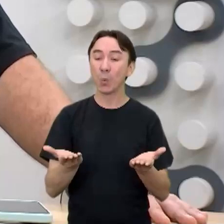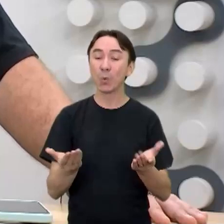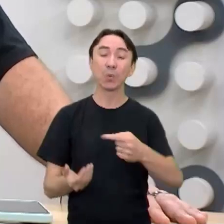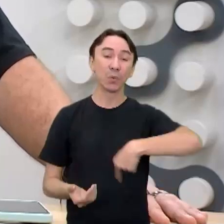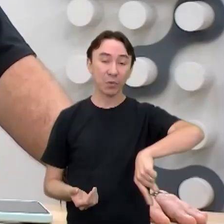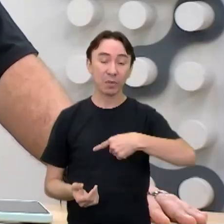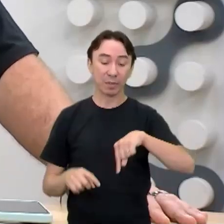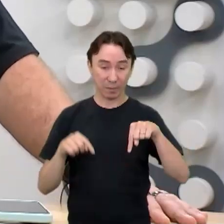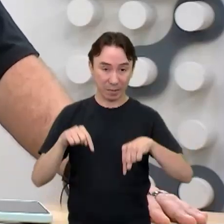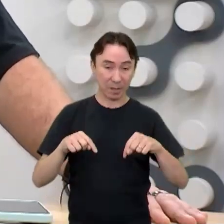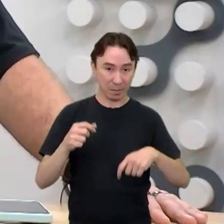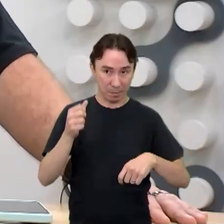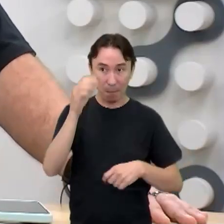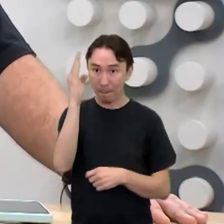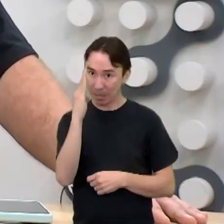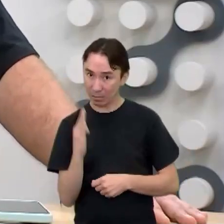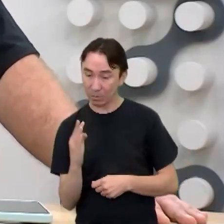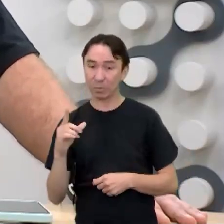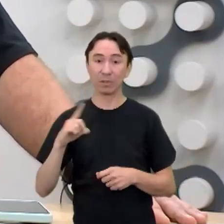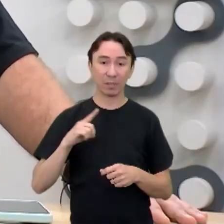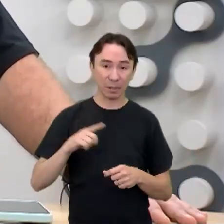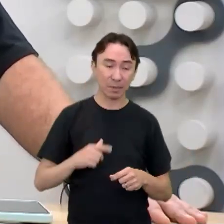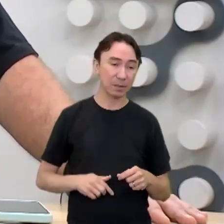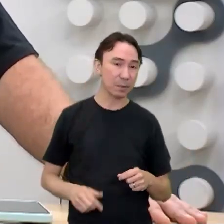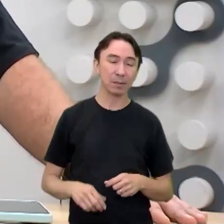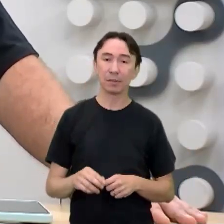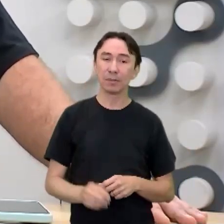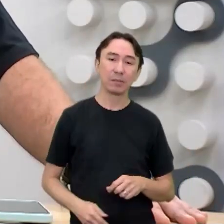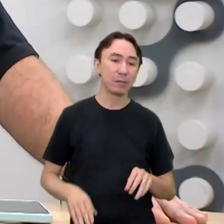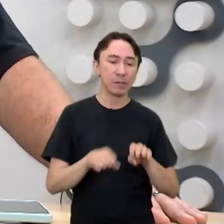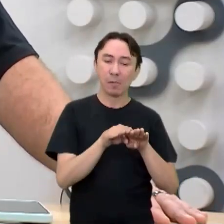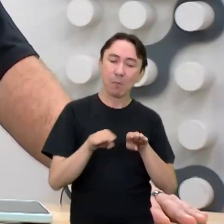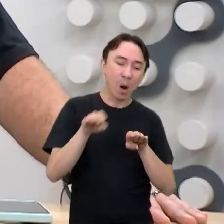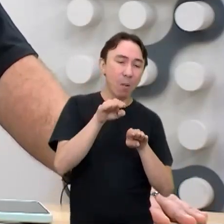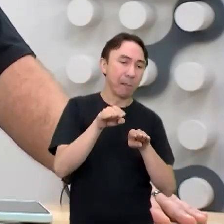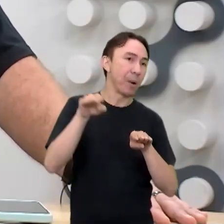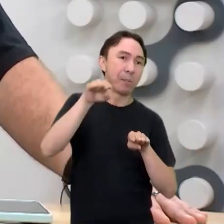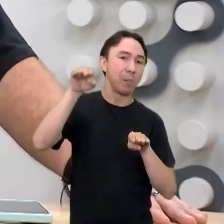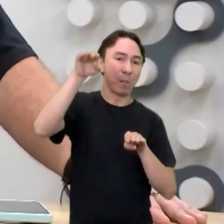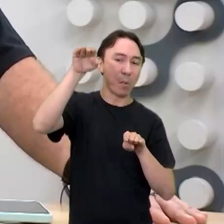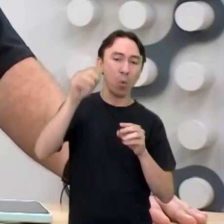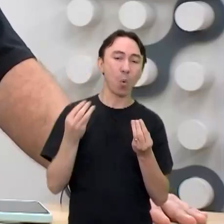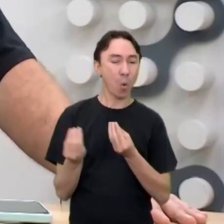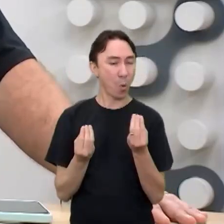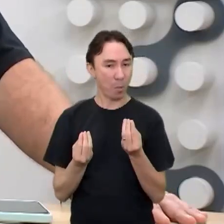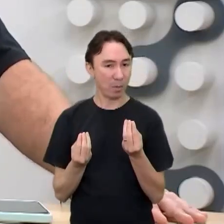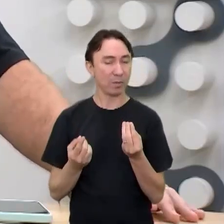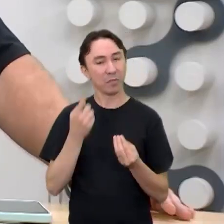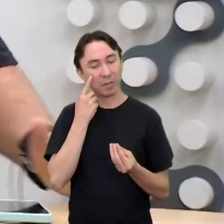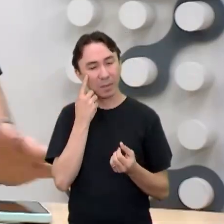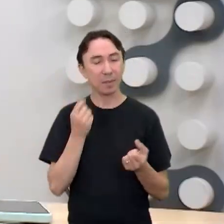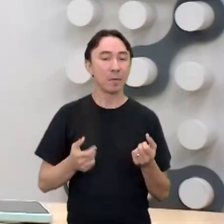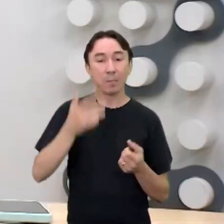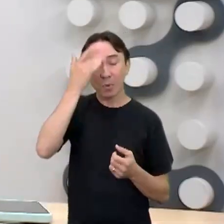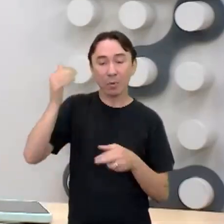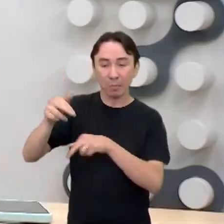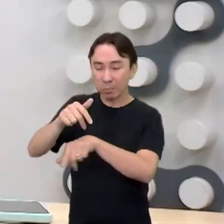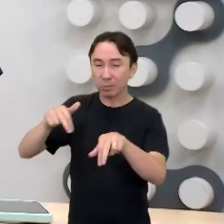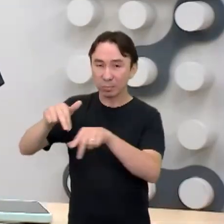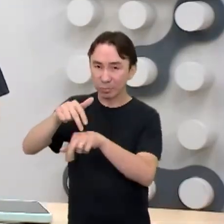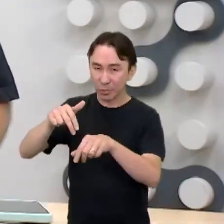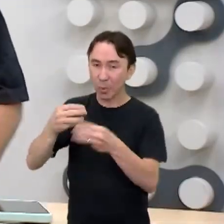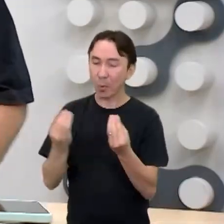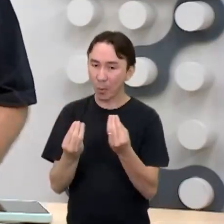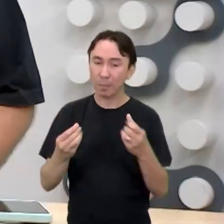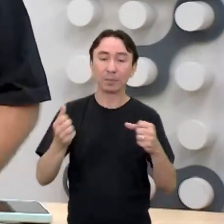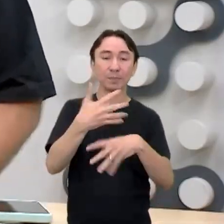no Brasil, né, e também a questão aí da população e a distribuição em suas metrópoles. Então nós vamos começar aí